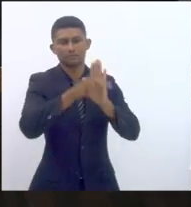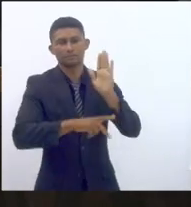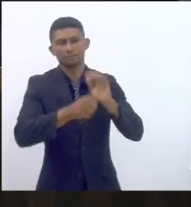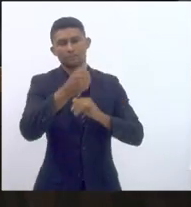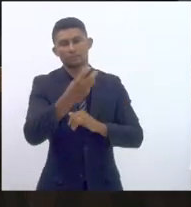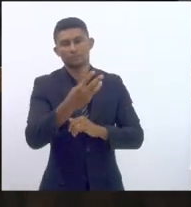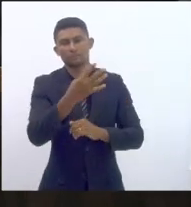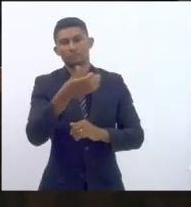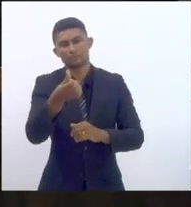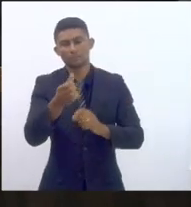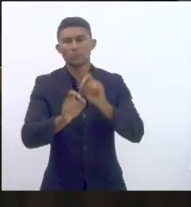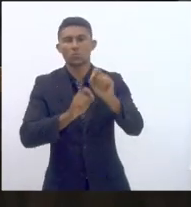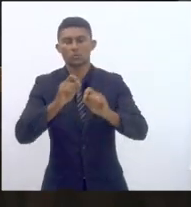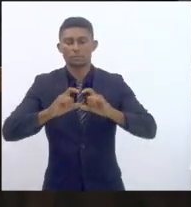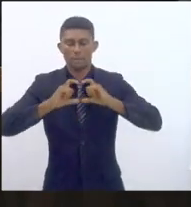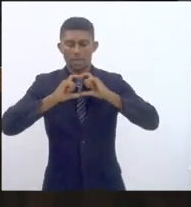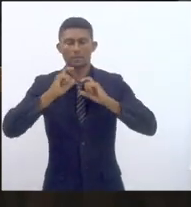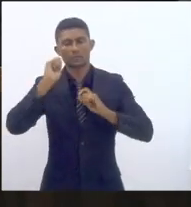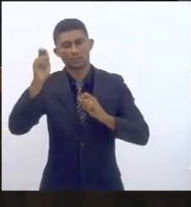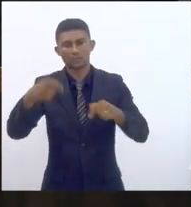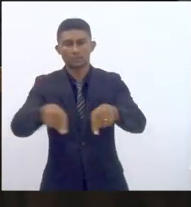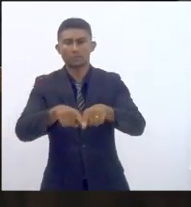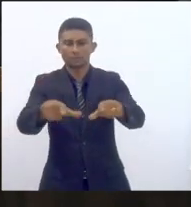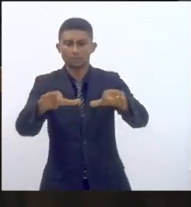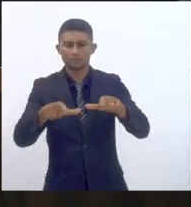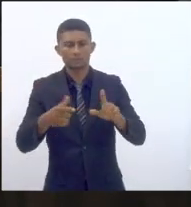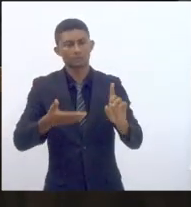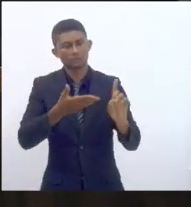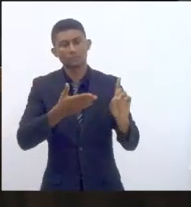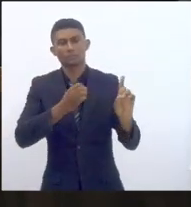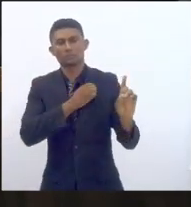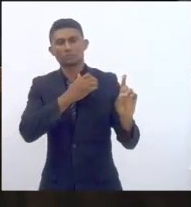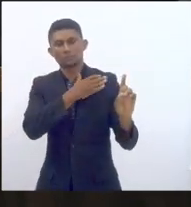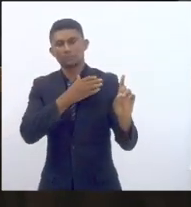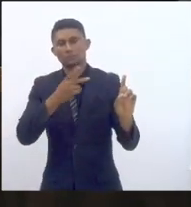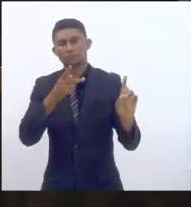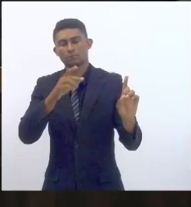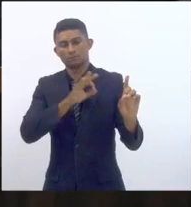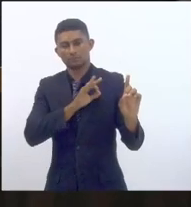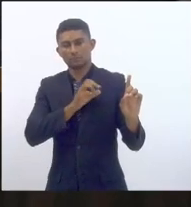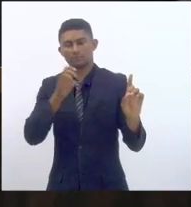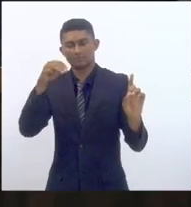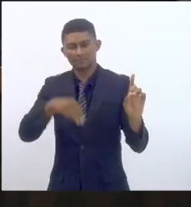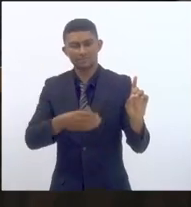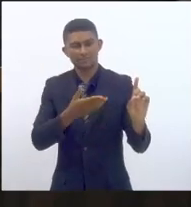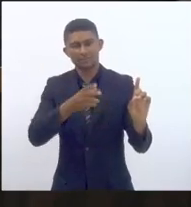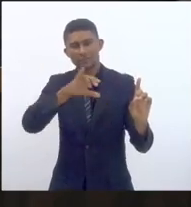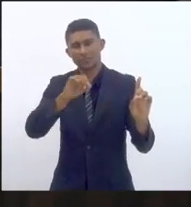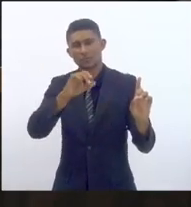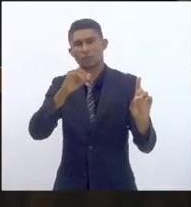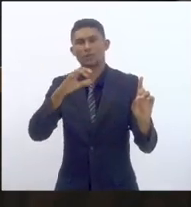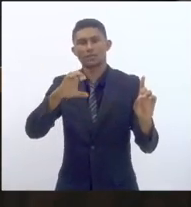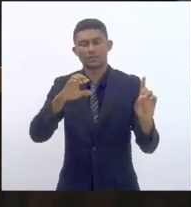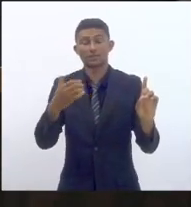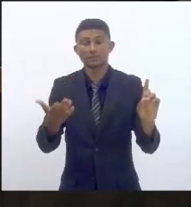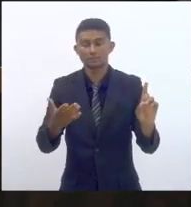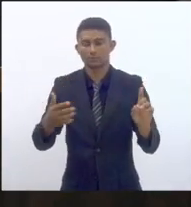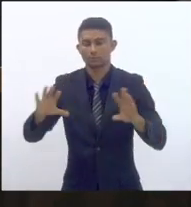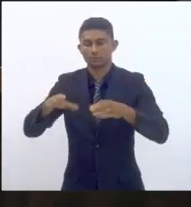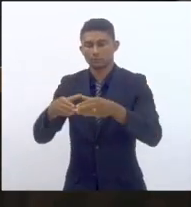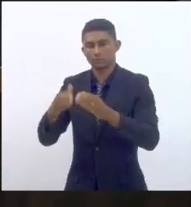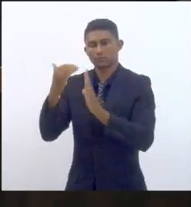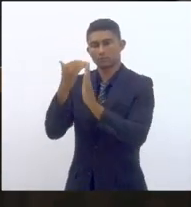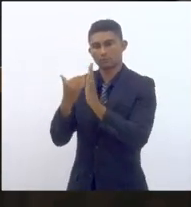medalha Tiradentes, respectivo diploma, à senhora Major PM Joyce Albuquerque da Rocha Leite. Parecida da Comissão de Normas Internas e Proporções